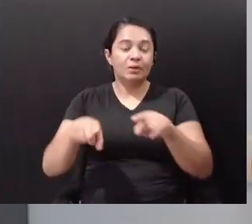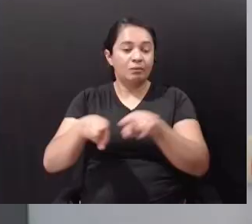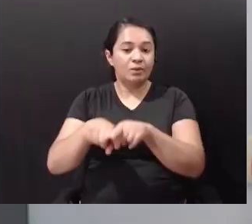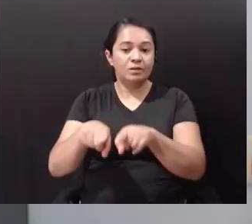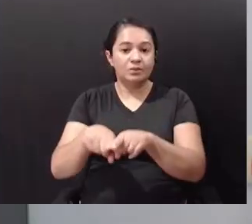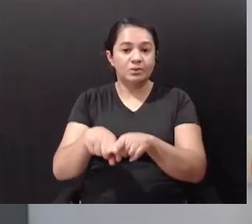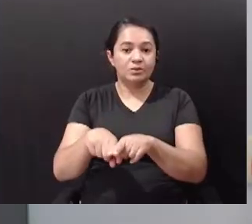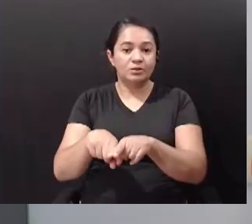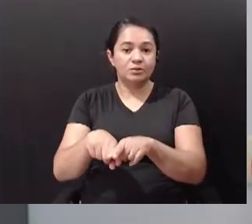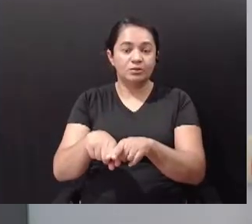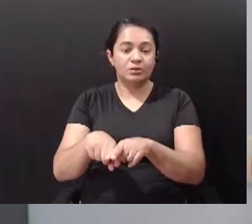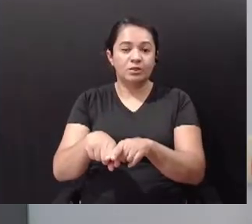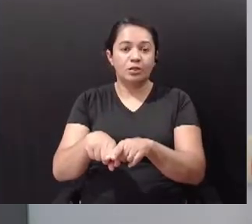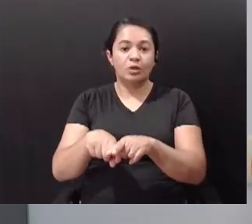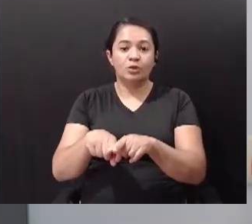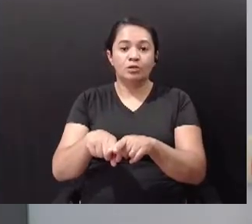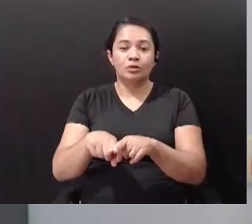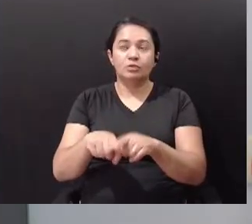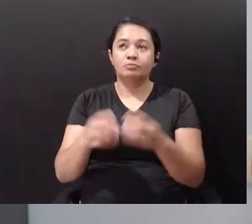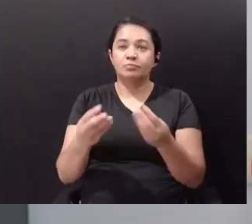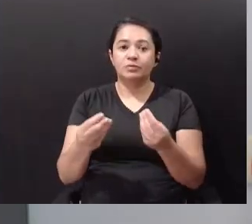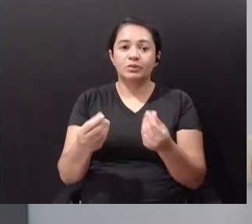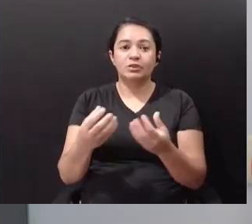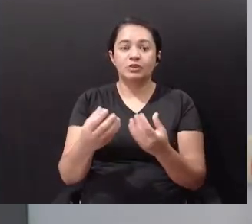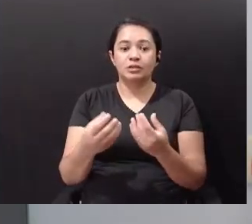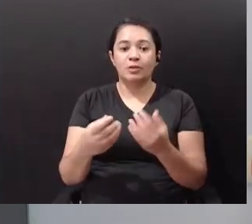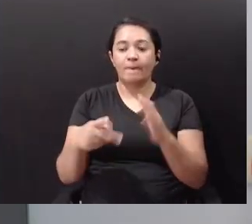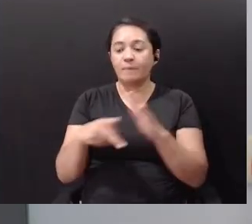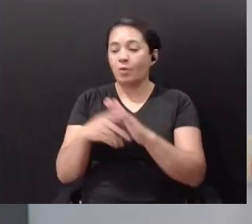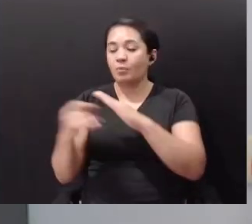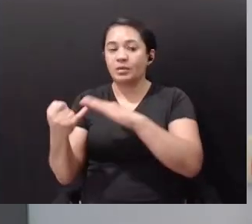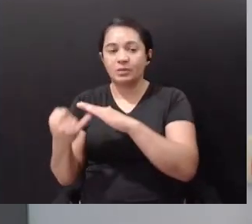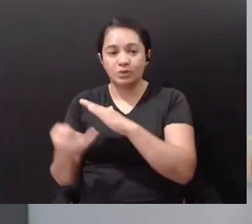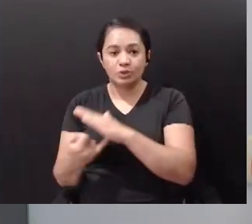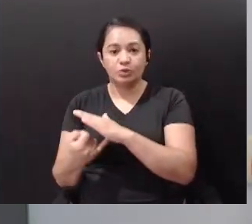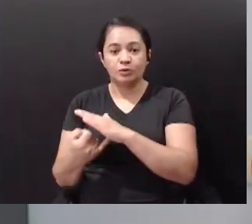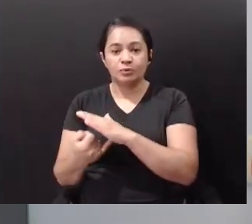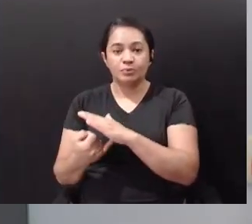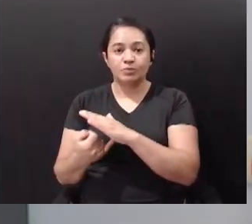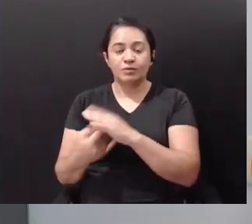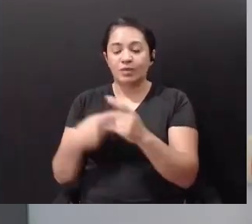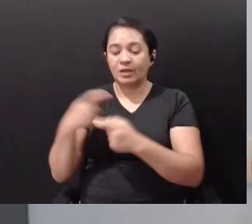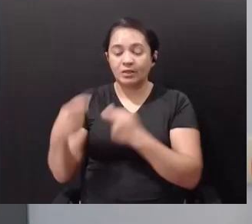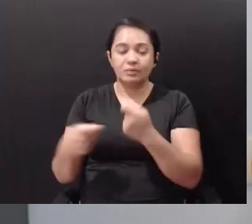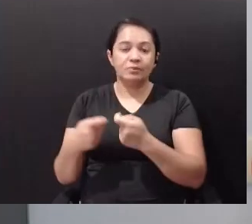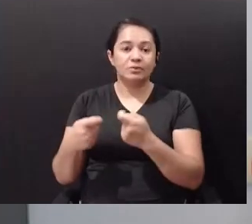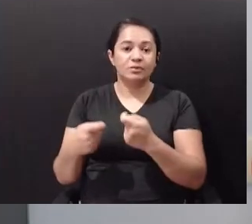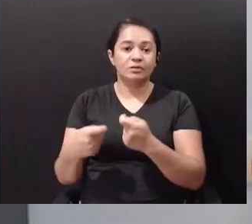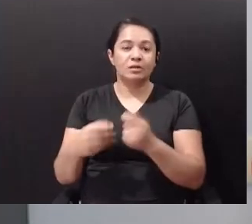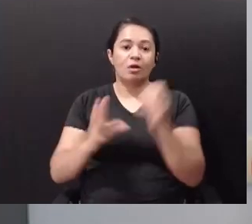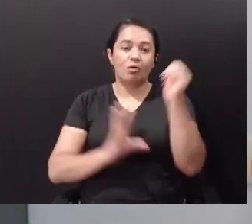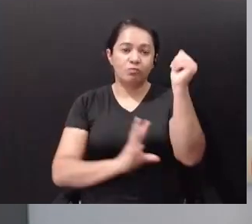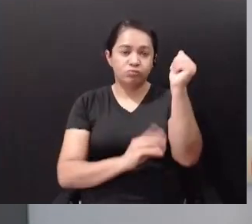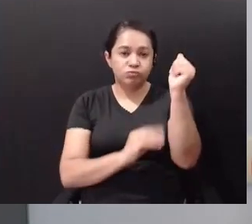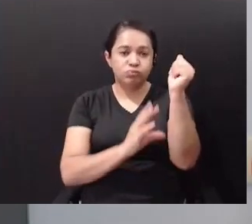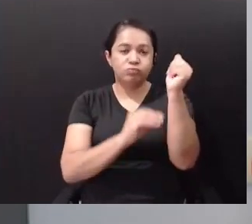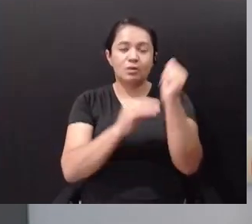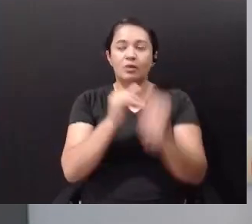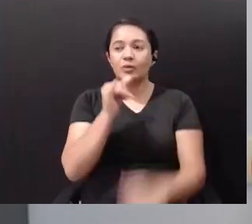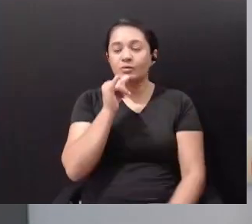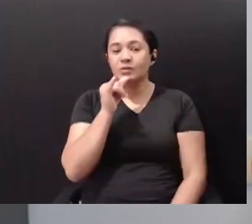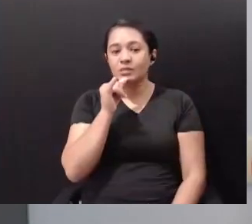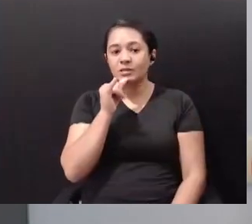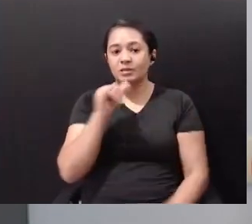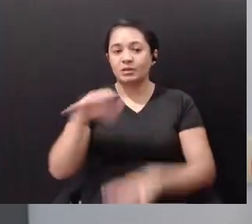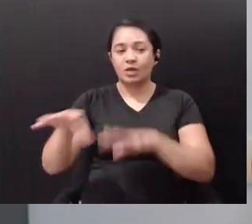fornecer quadros para as instituições administrativas burocráticas. Então, por exemplo, questão de formação depois